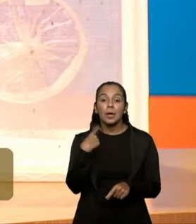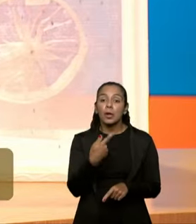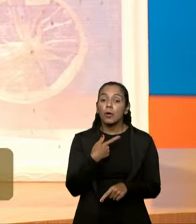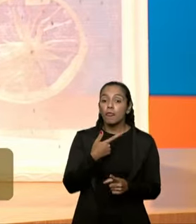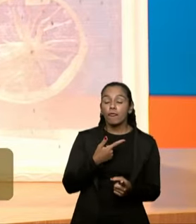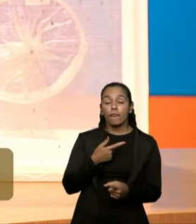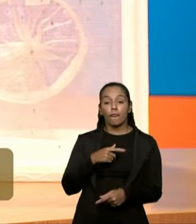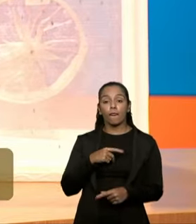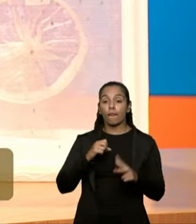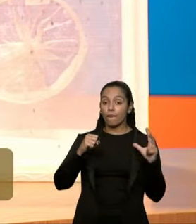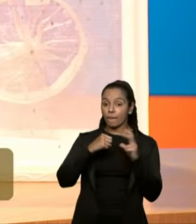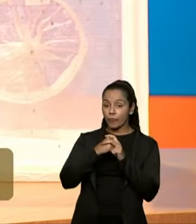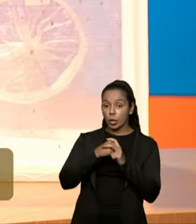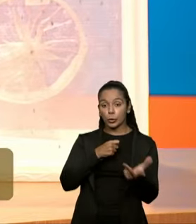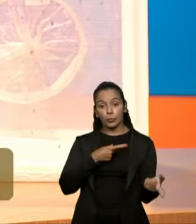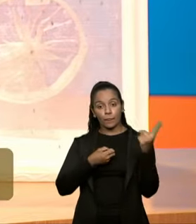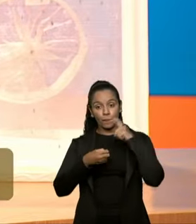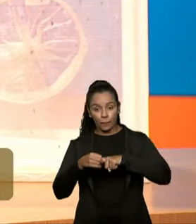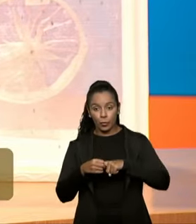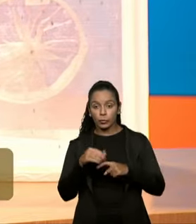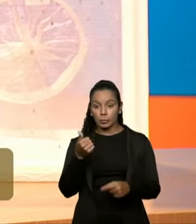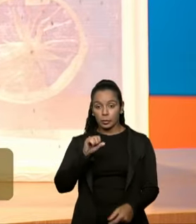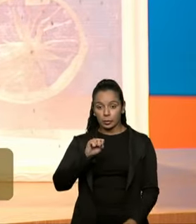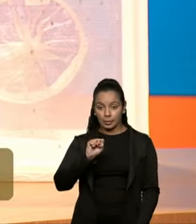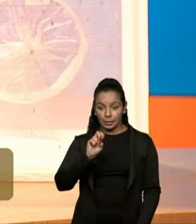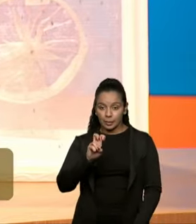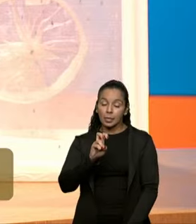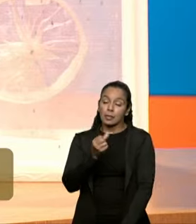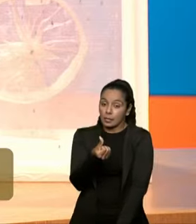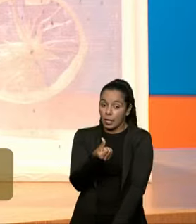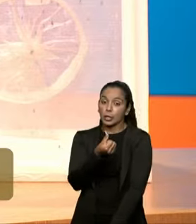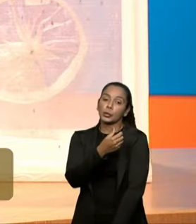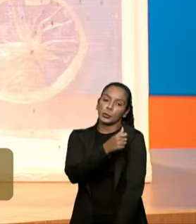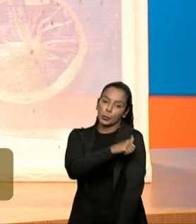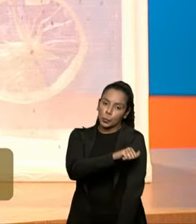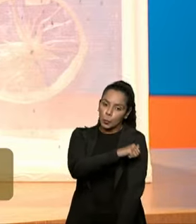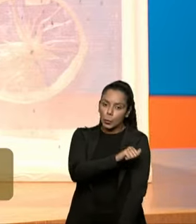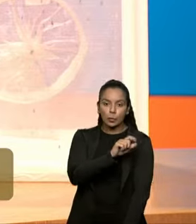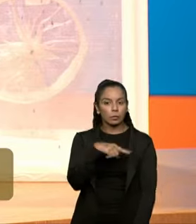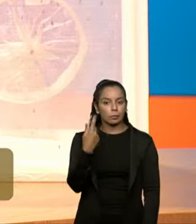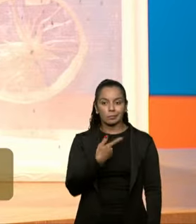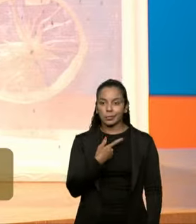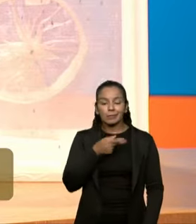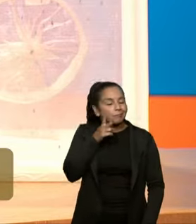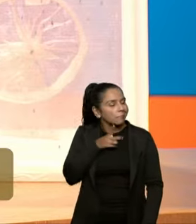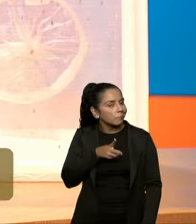vírus voltou em 86 para o Rio de Janeiro e desde então a gente nunca mais